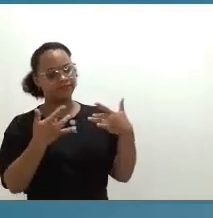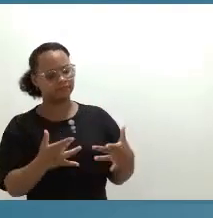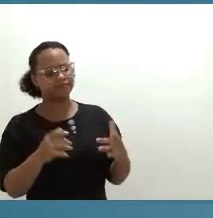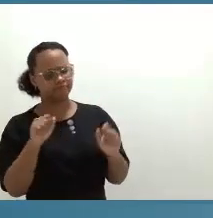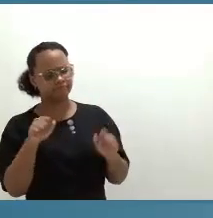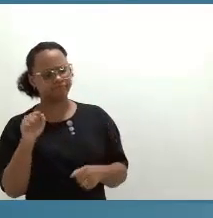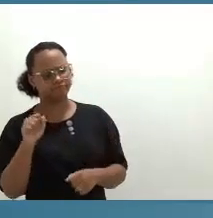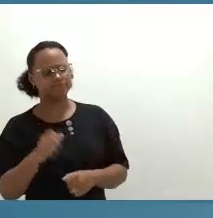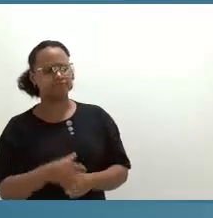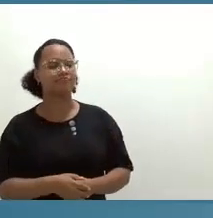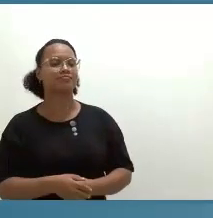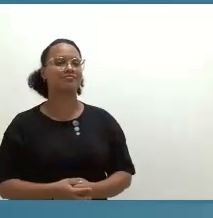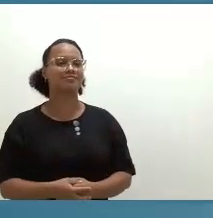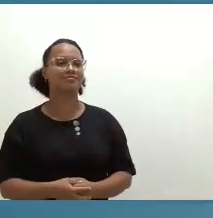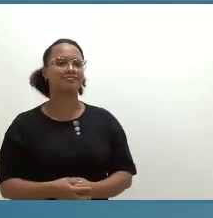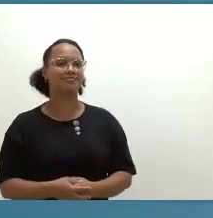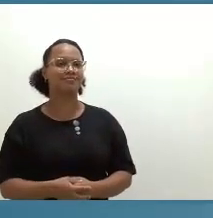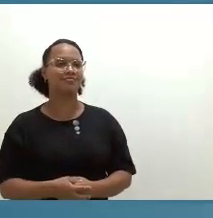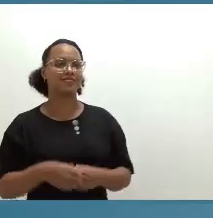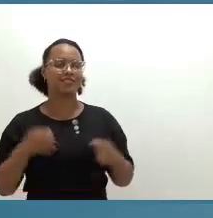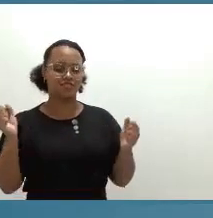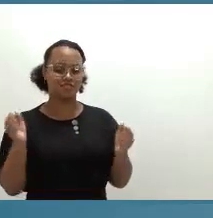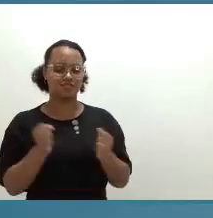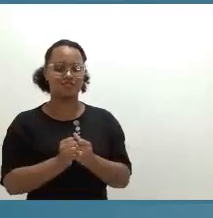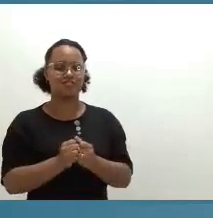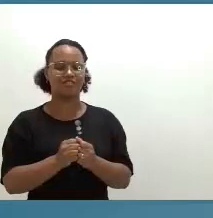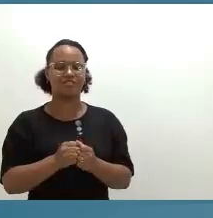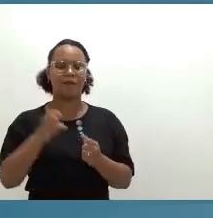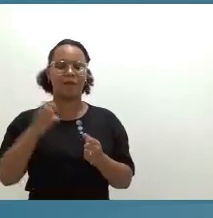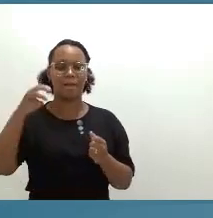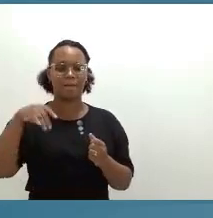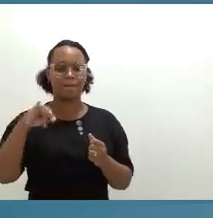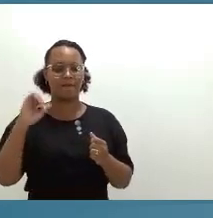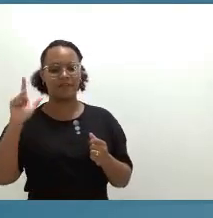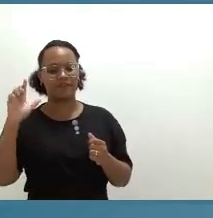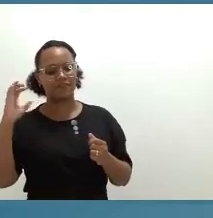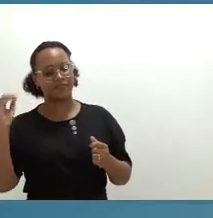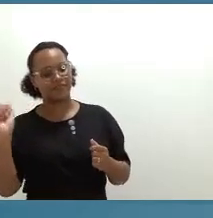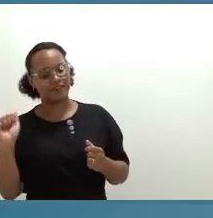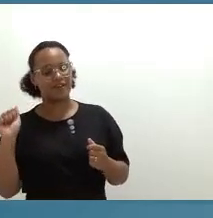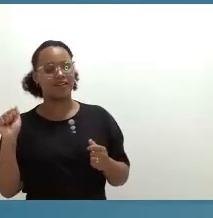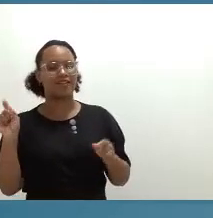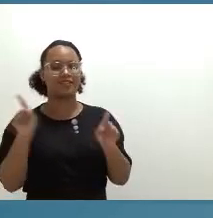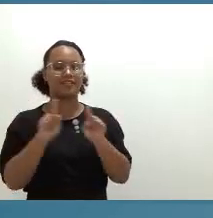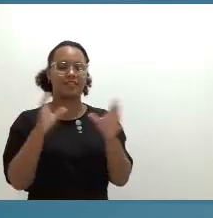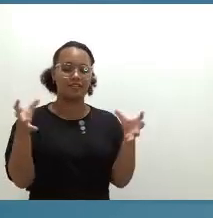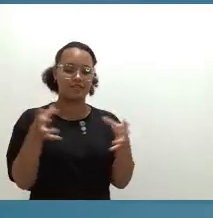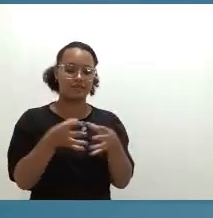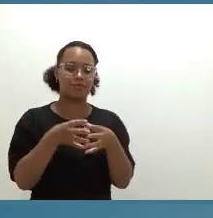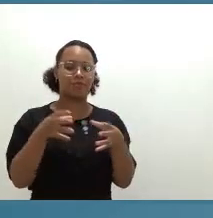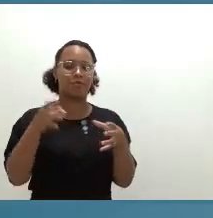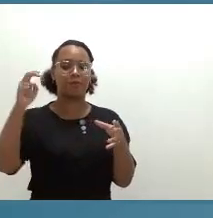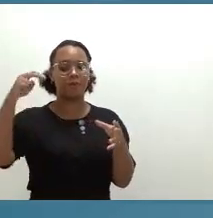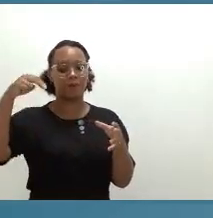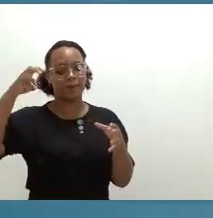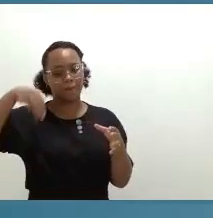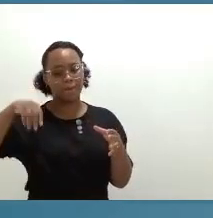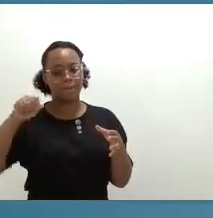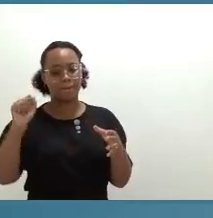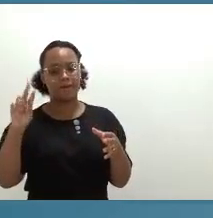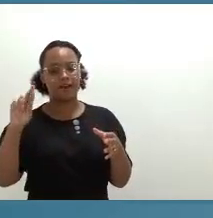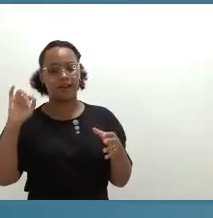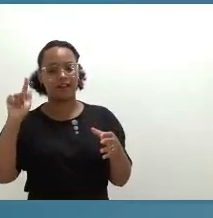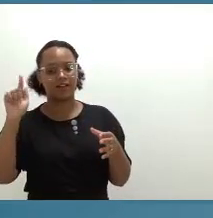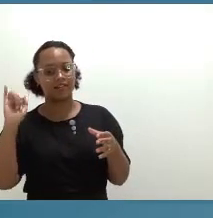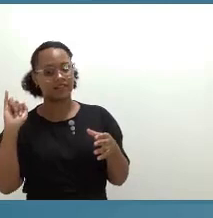E vamos estar juntos, eu, a Milka Guimarães, a Marquinhos e, não sei,